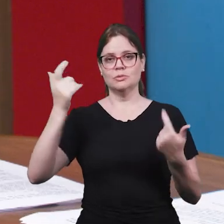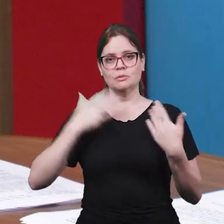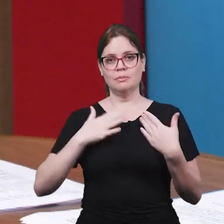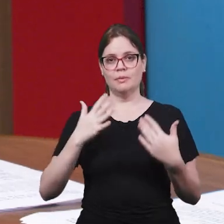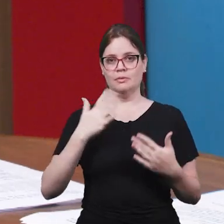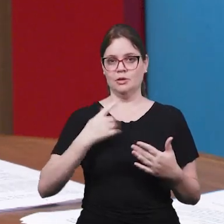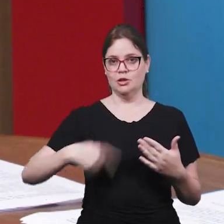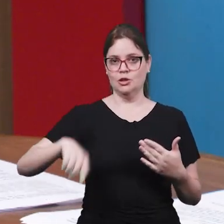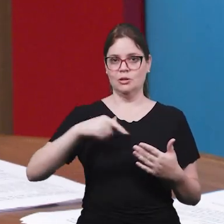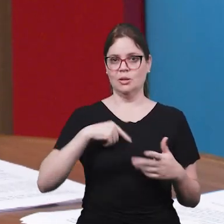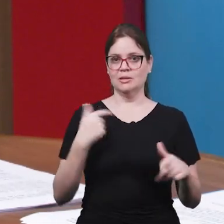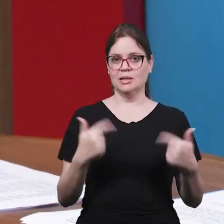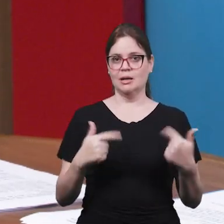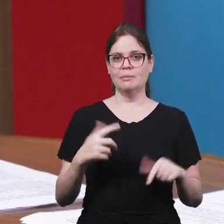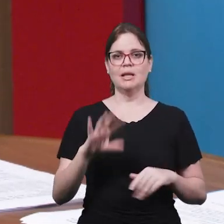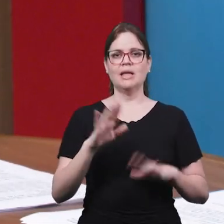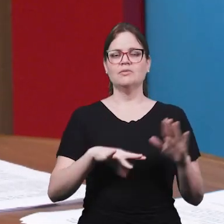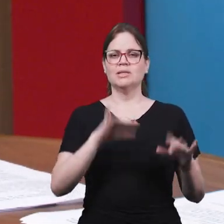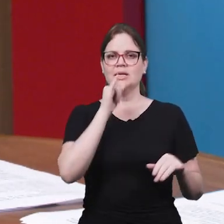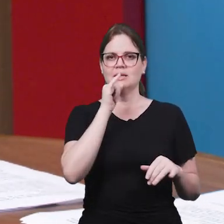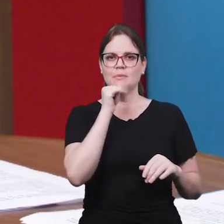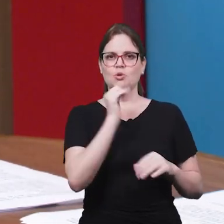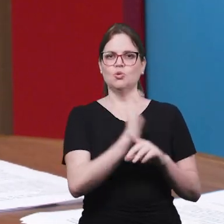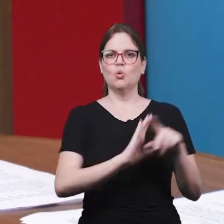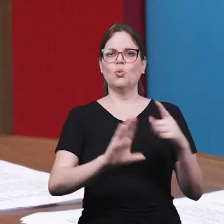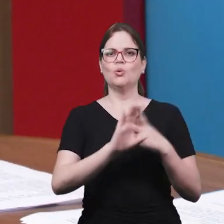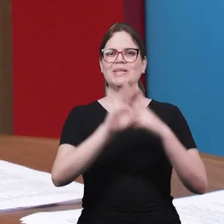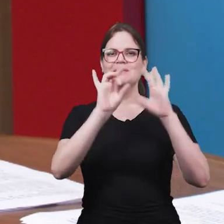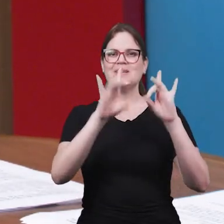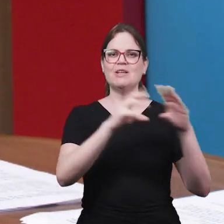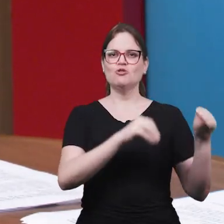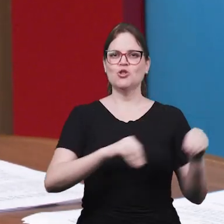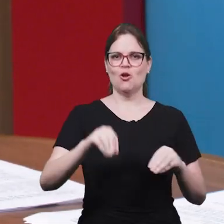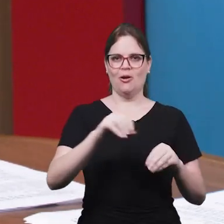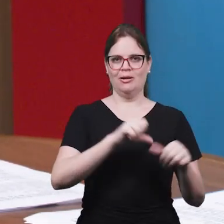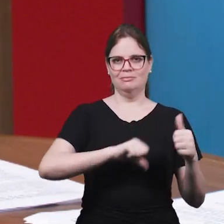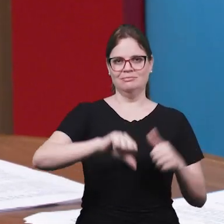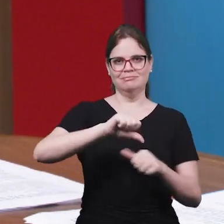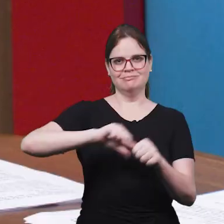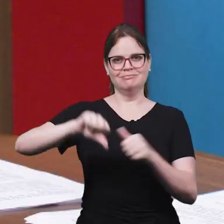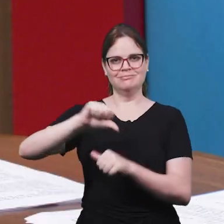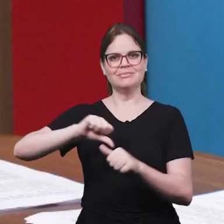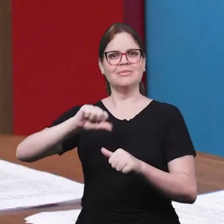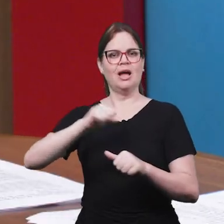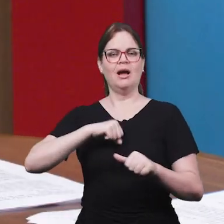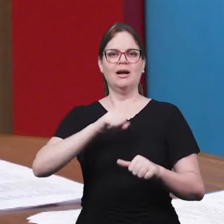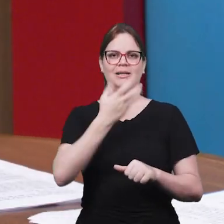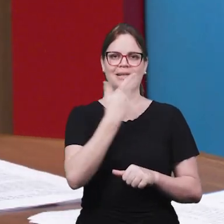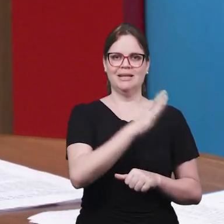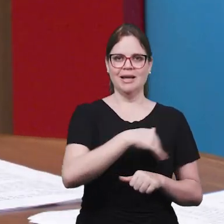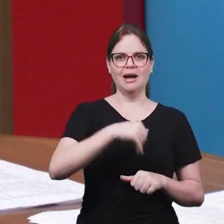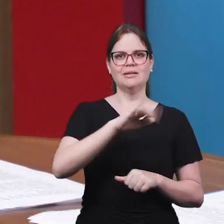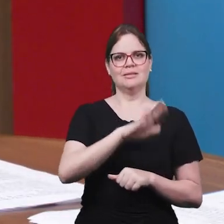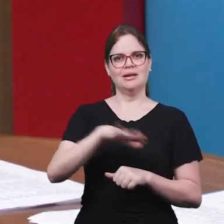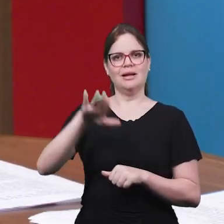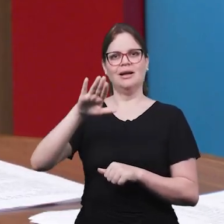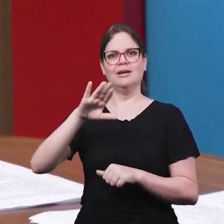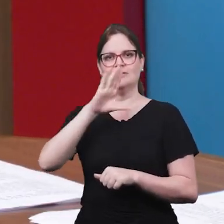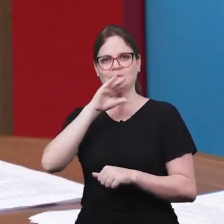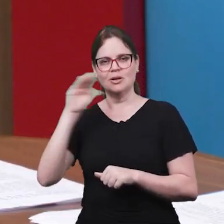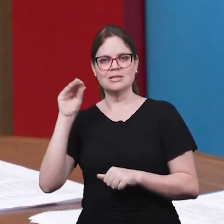nós fazemos, muitas vezes na promoção das classes, nós ouvimos o Senhor às vezes falar, né, que o trabalho tem uma